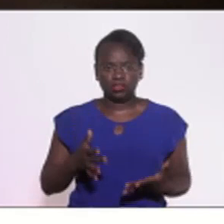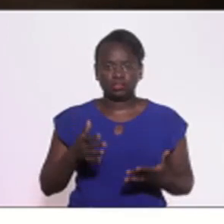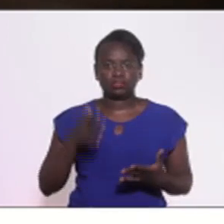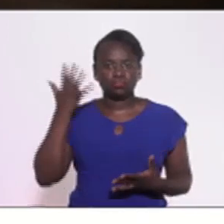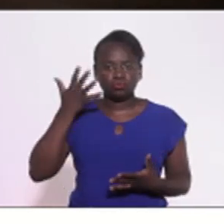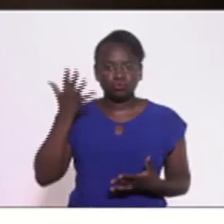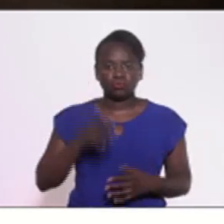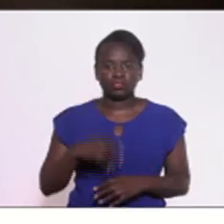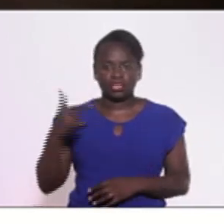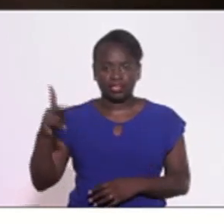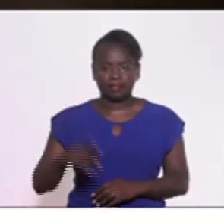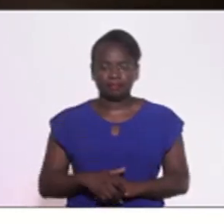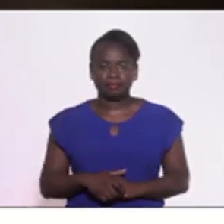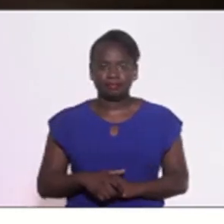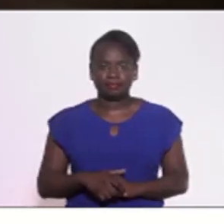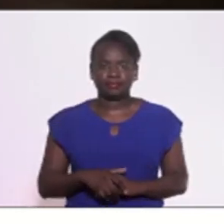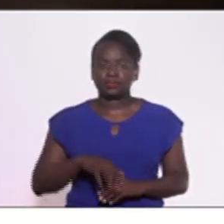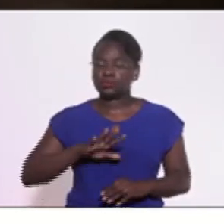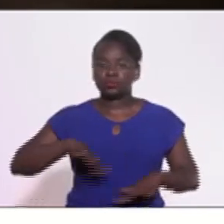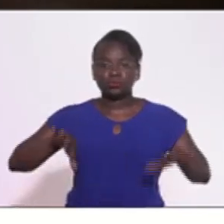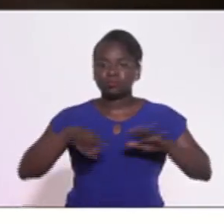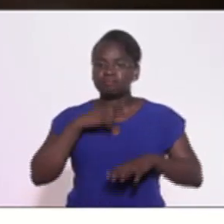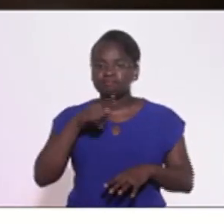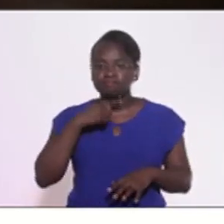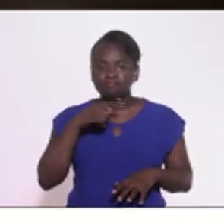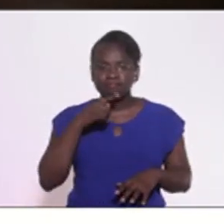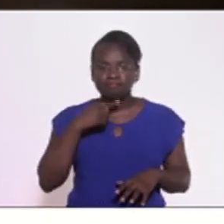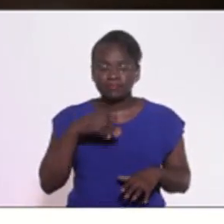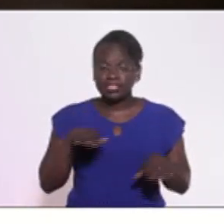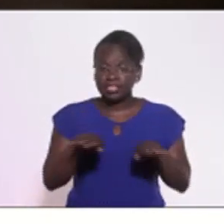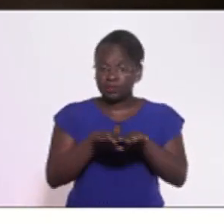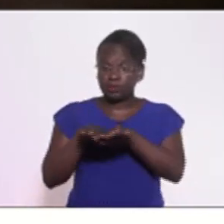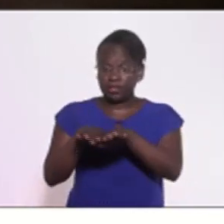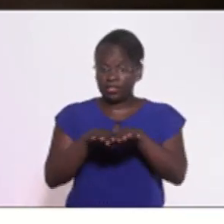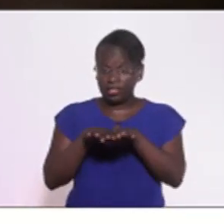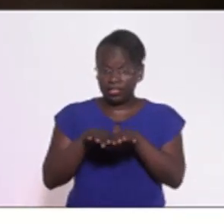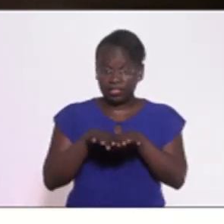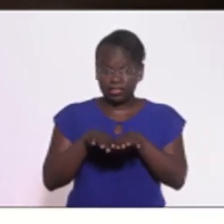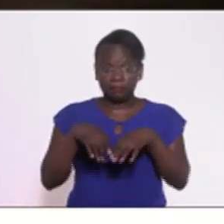seu discurso. Ninguém consegue desfrutar da igualdade se